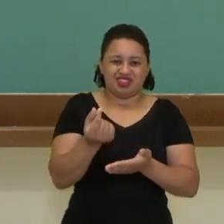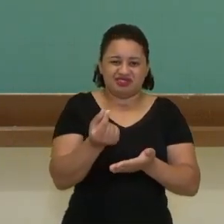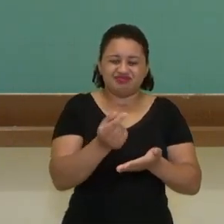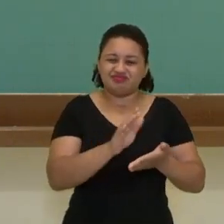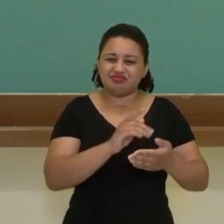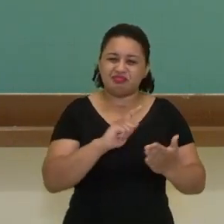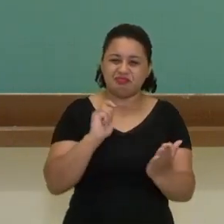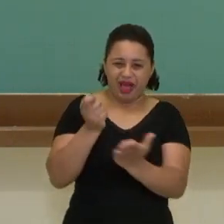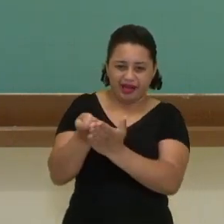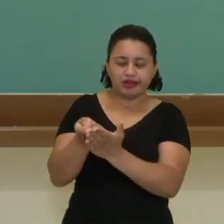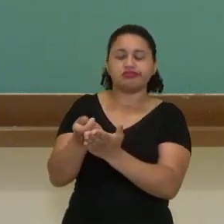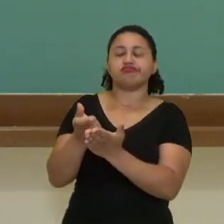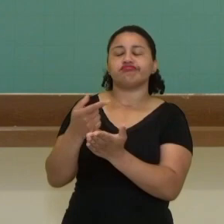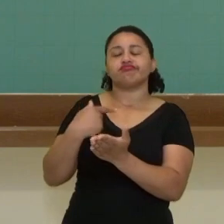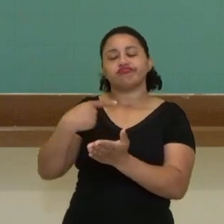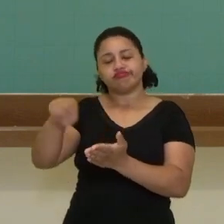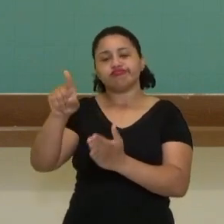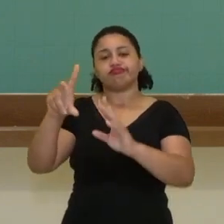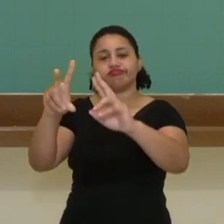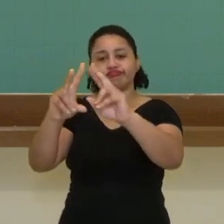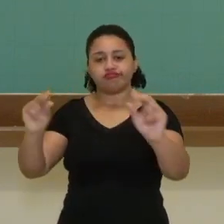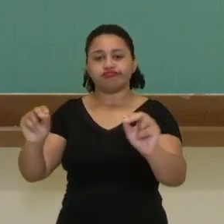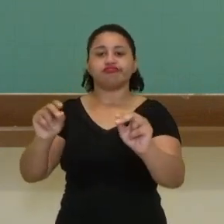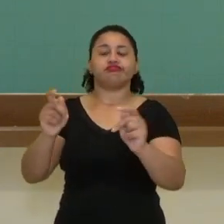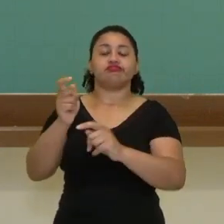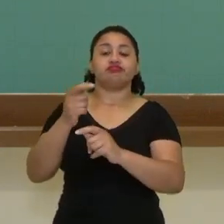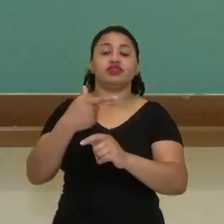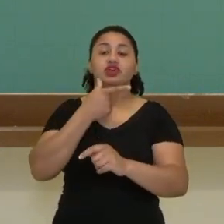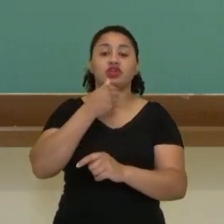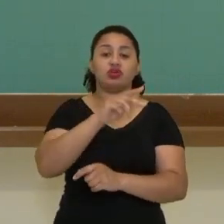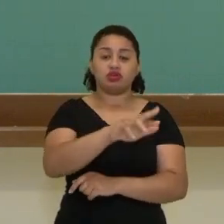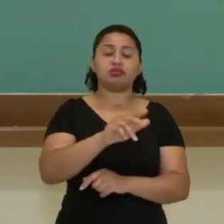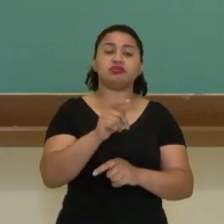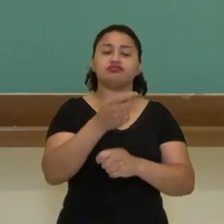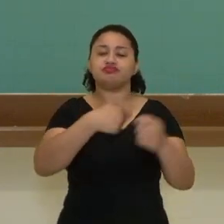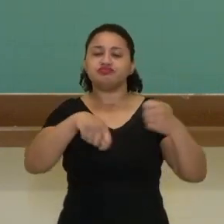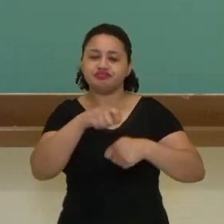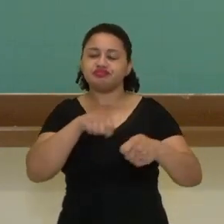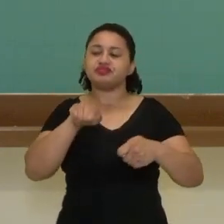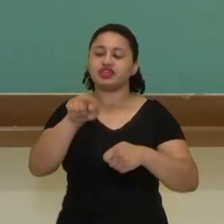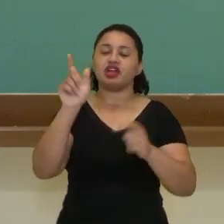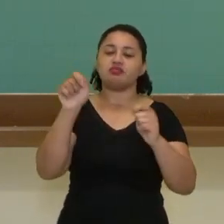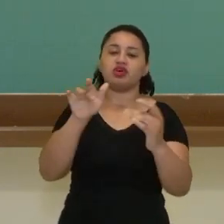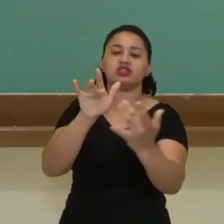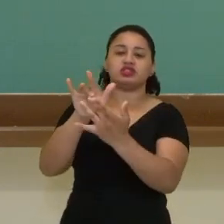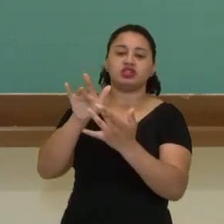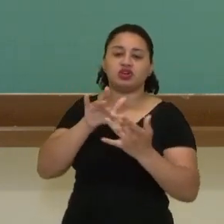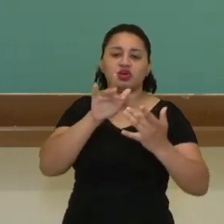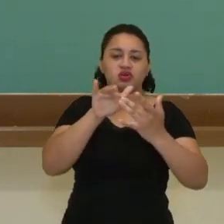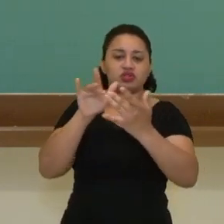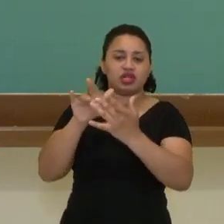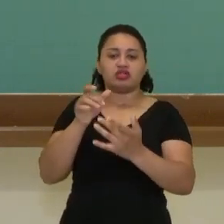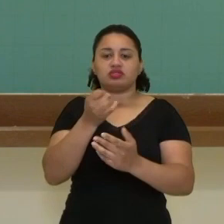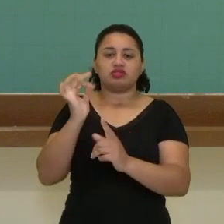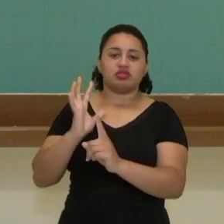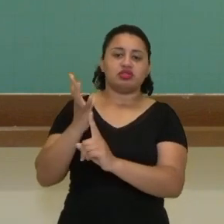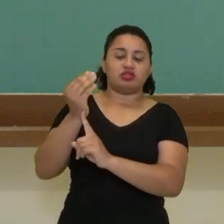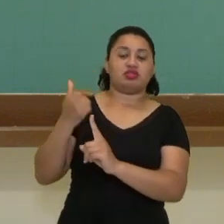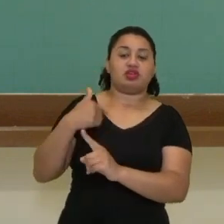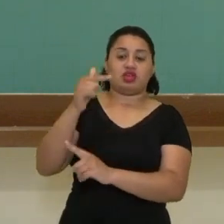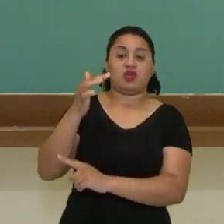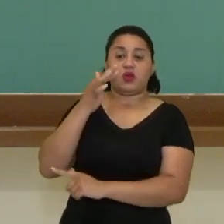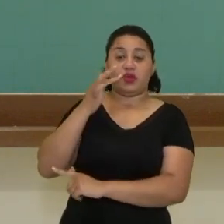e o irmão dele negocia ali com que Vincent consiga ter contato com os artistas franceses, com os